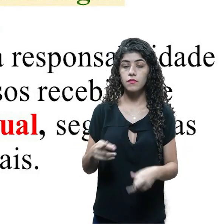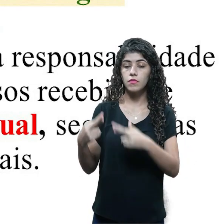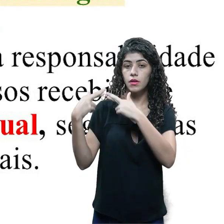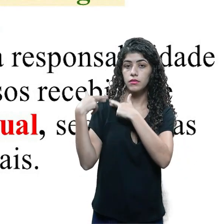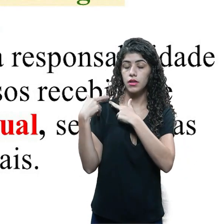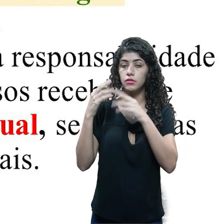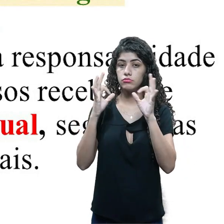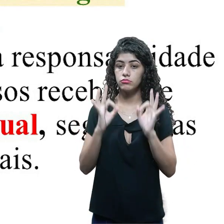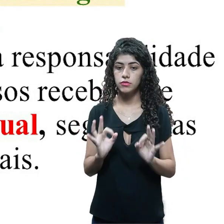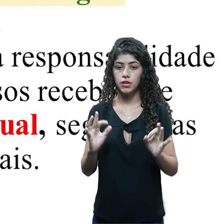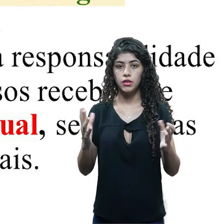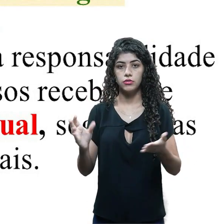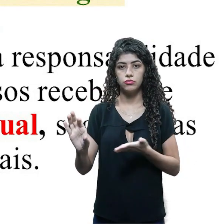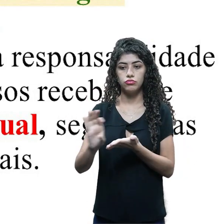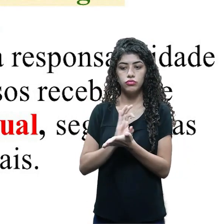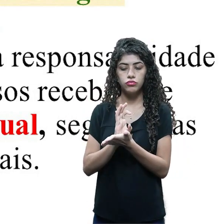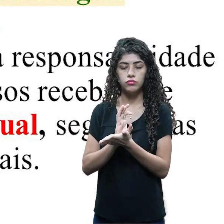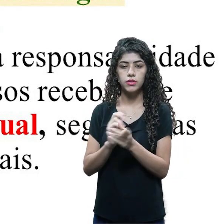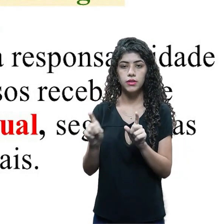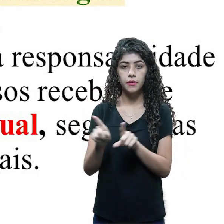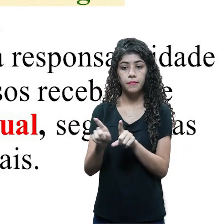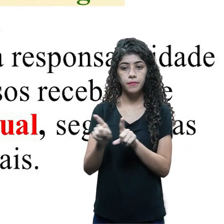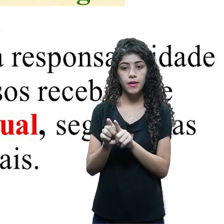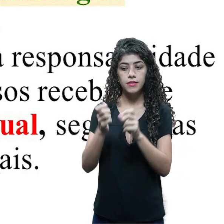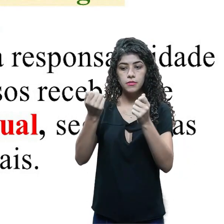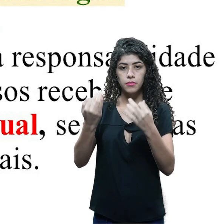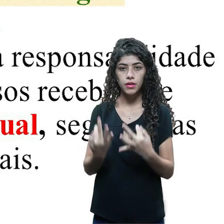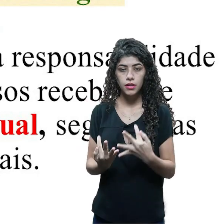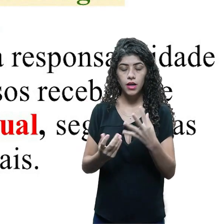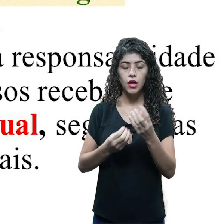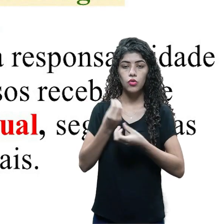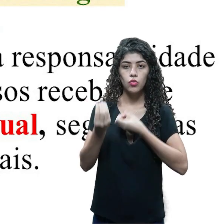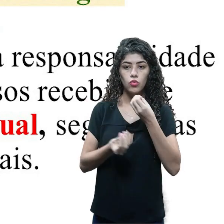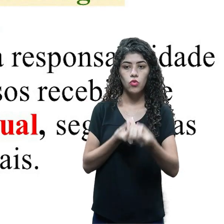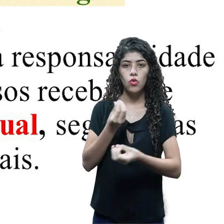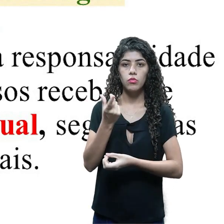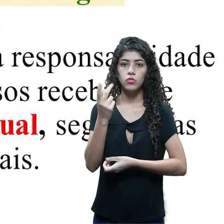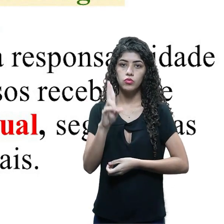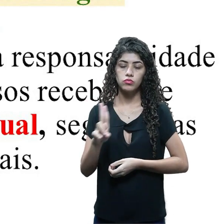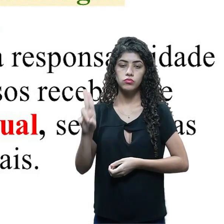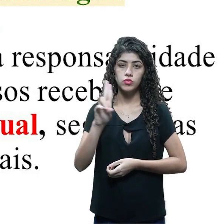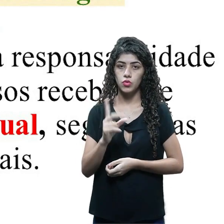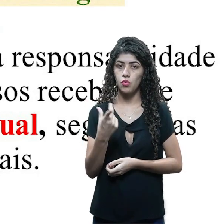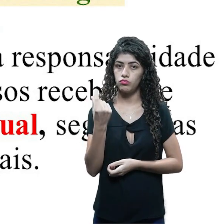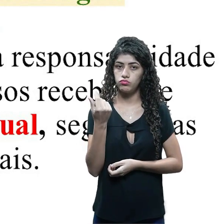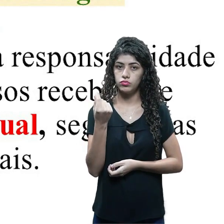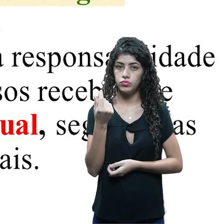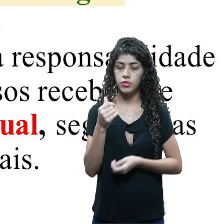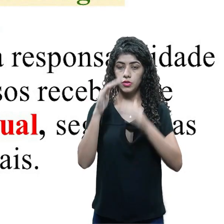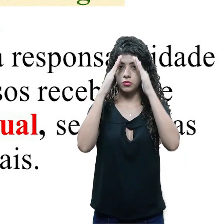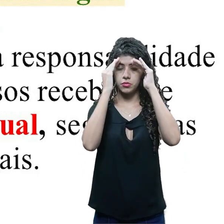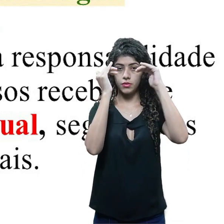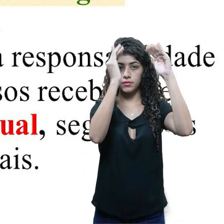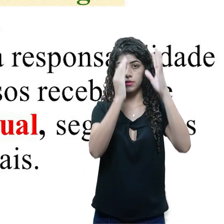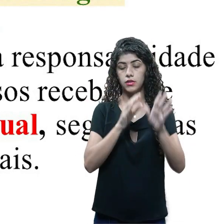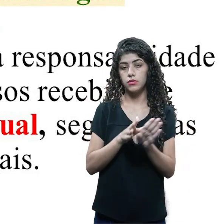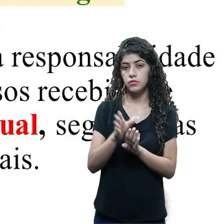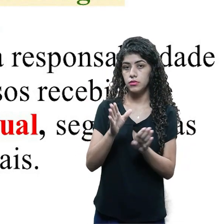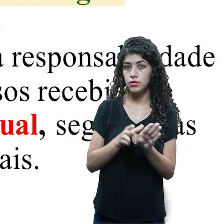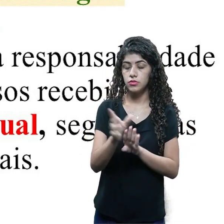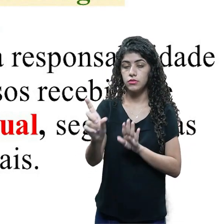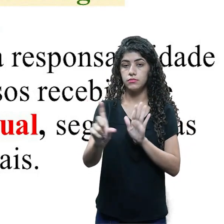executar corretamente os recursos recebidos e prestar contas do projeto audiovisual, seguindo as devidas orientações